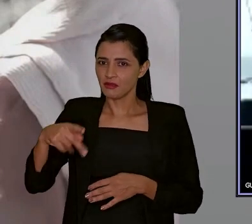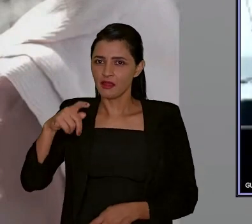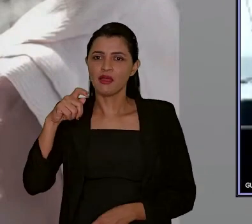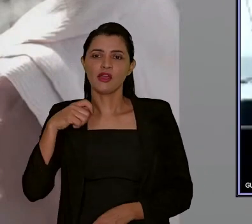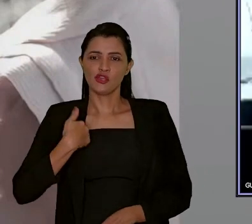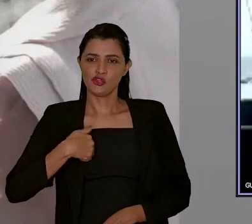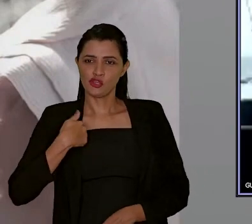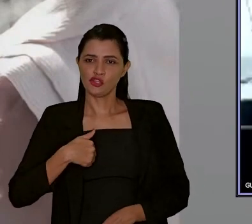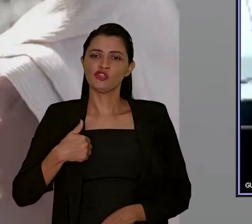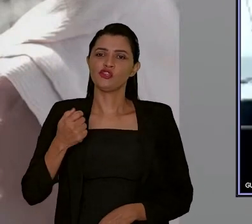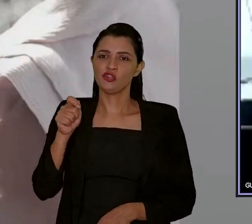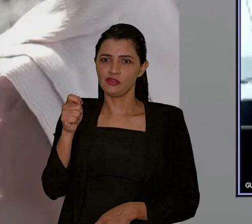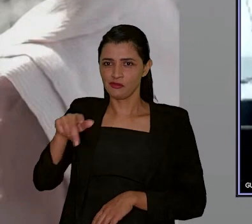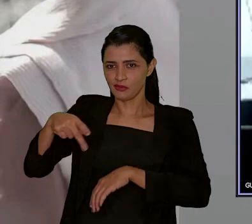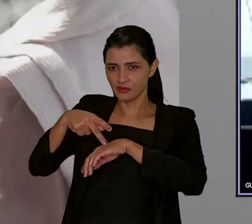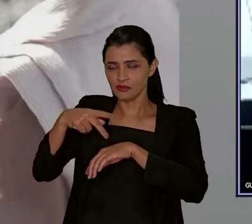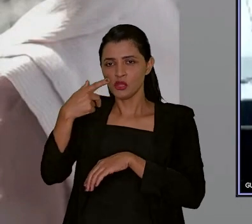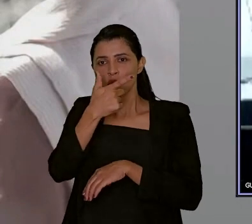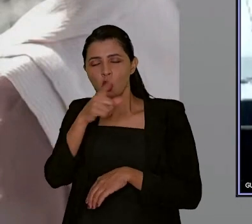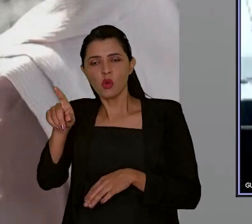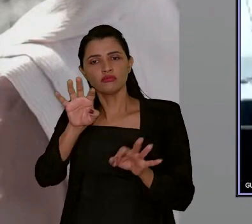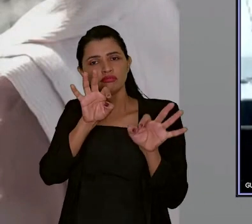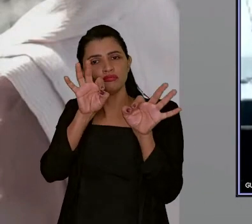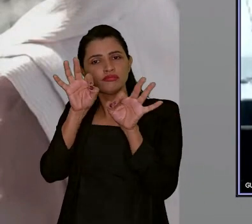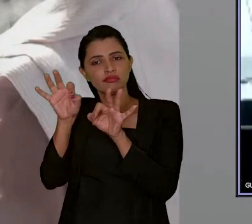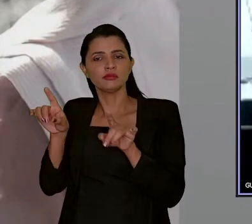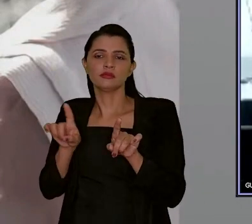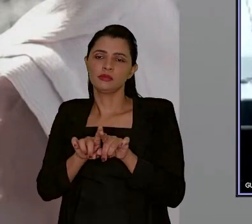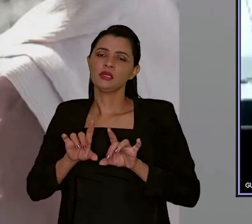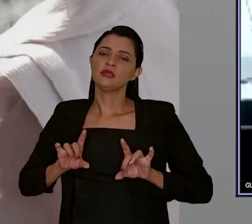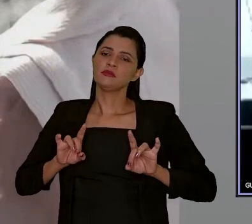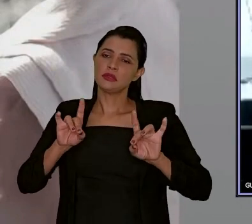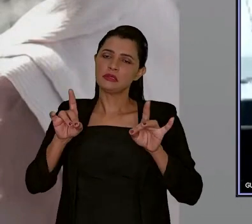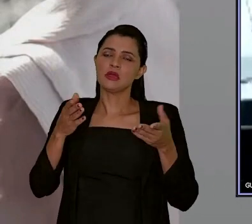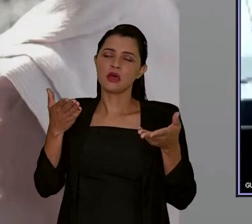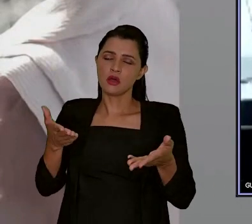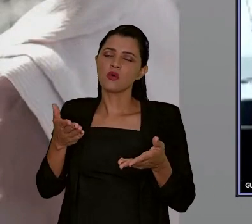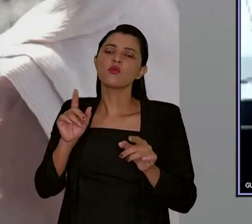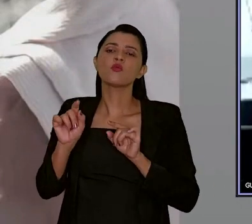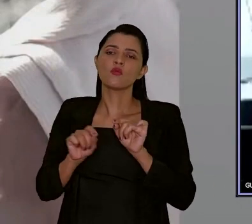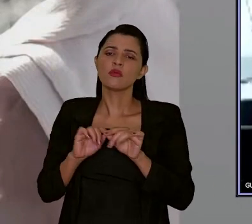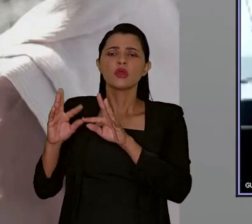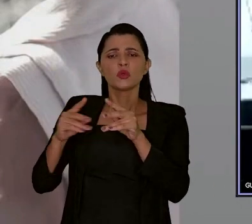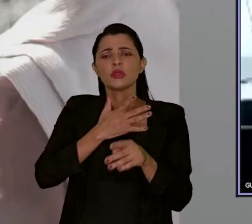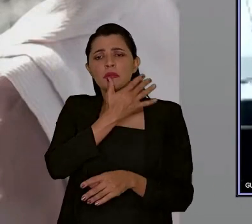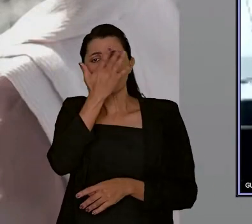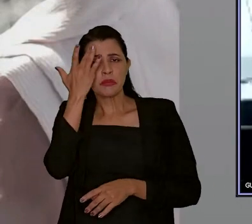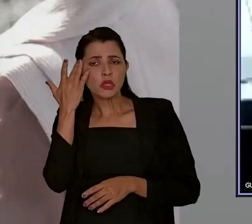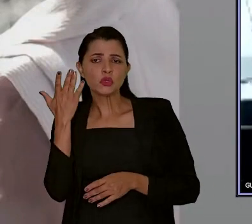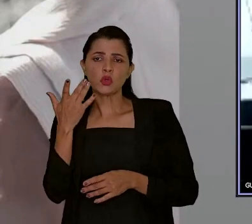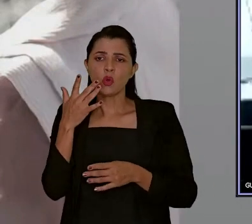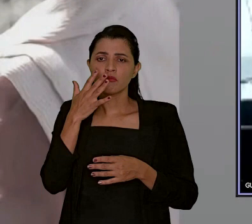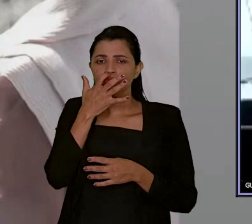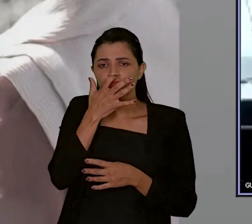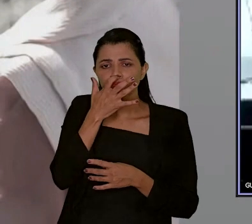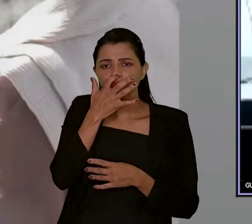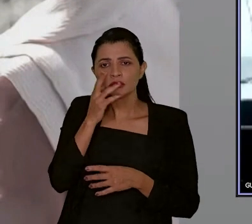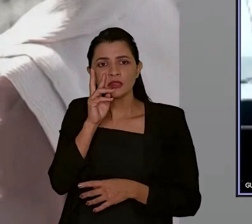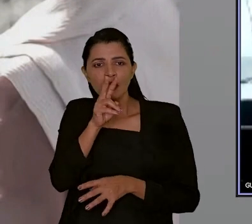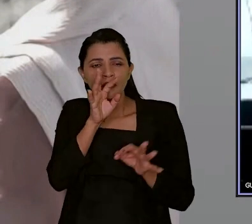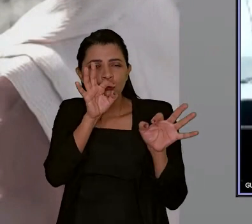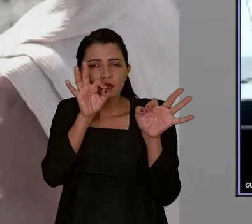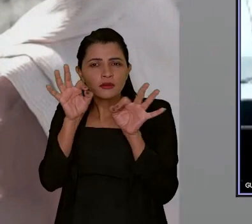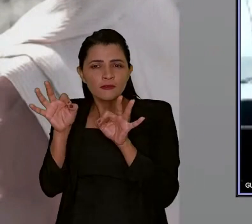que estão nos acompanhando, e em especial me dirigir a todos aqueles que estão nos assistindo, né? Nossos